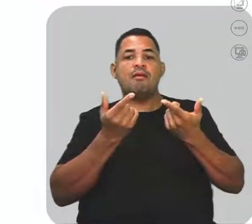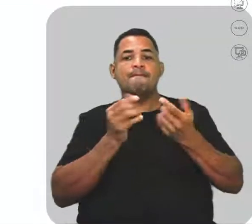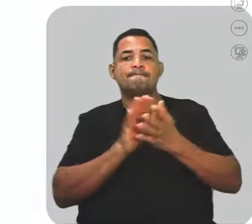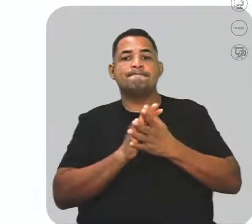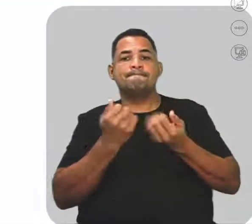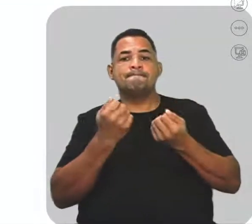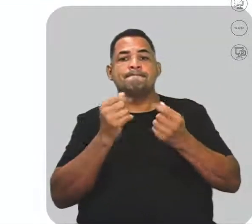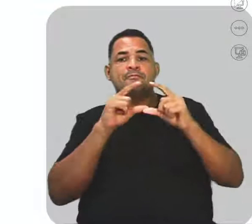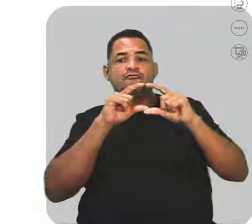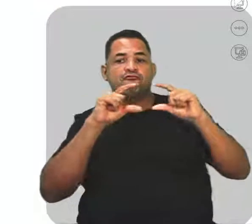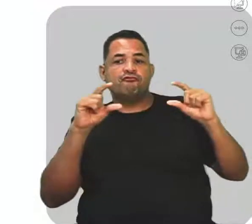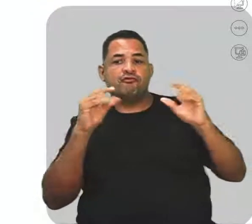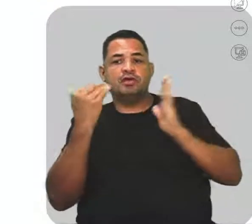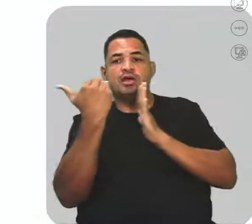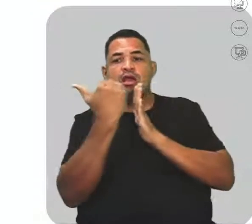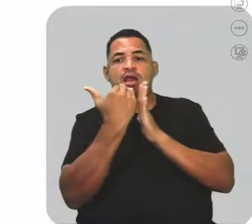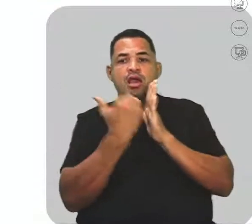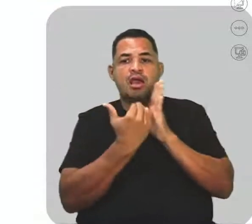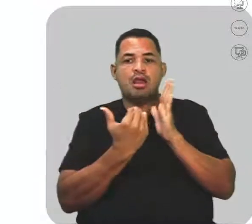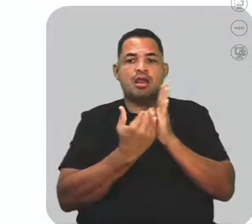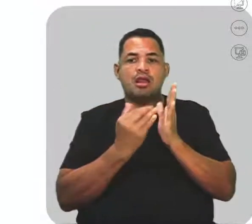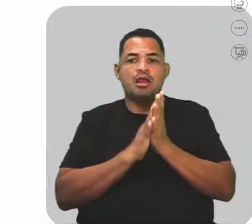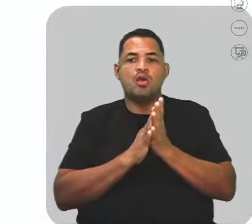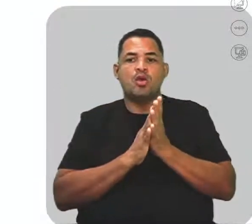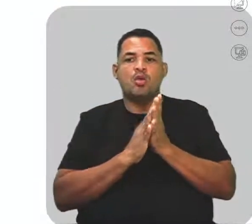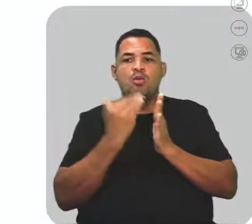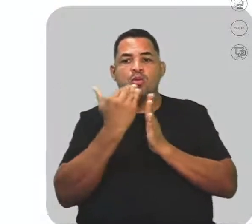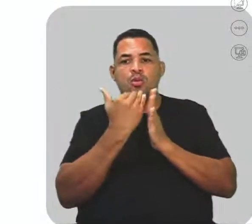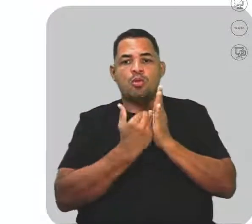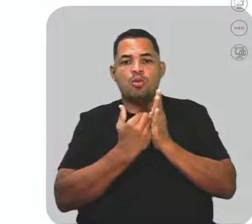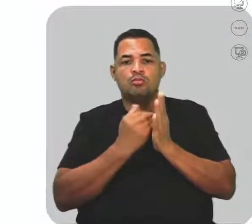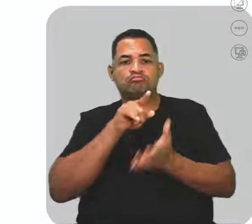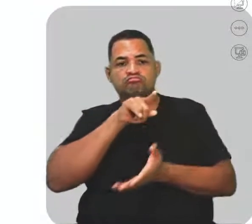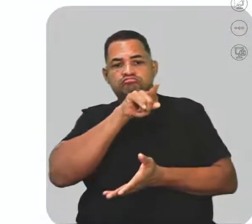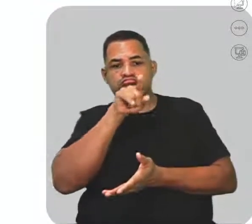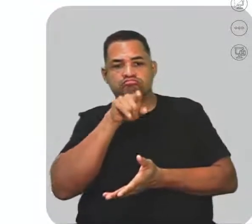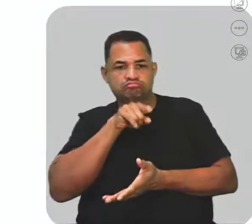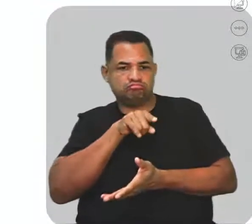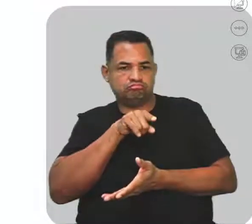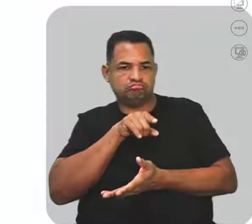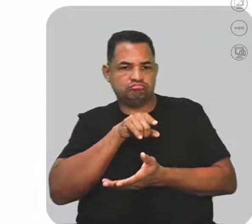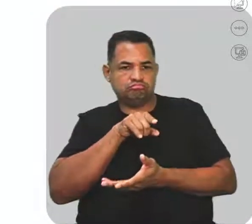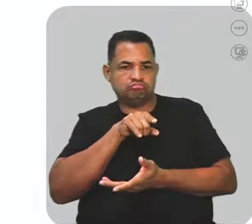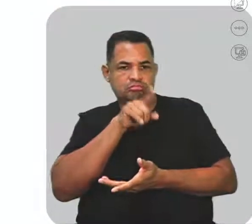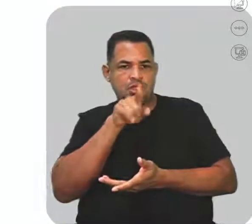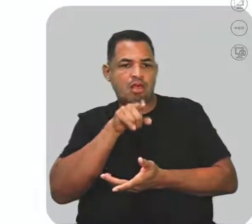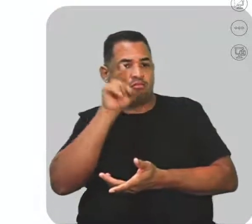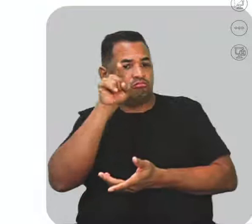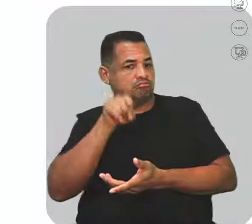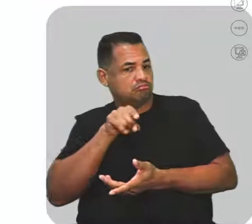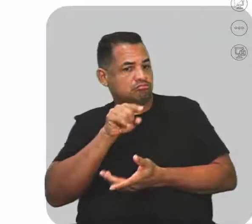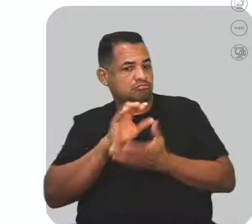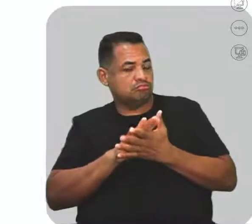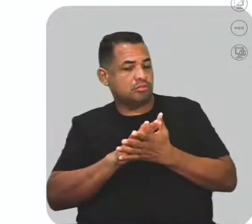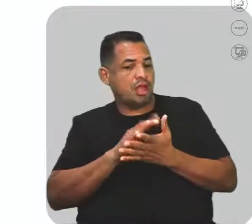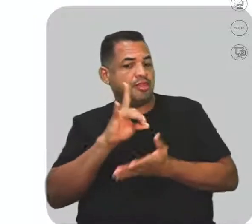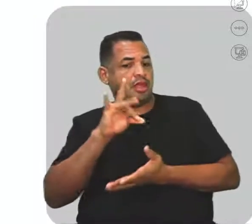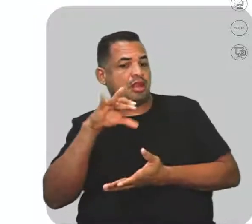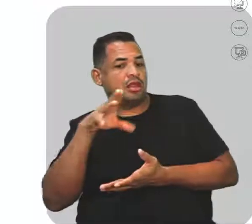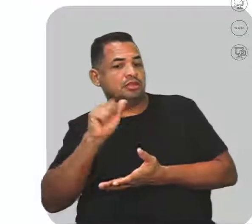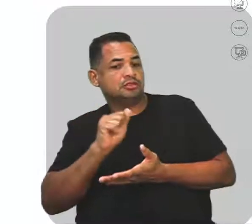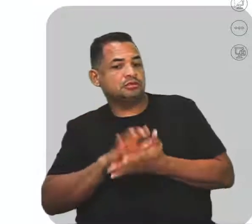elas se classificam em frase interrogativa, exclamativa,